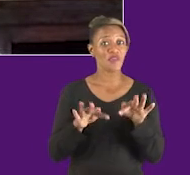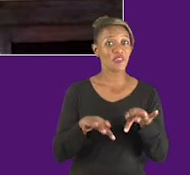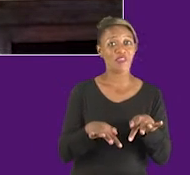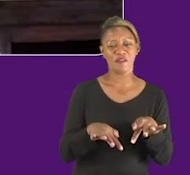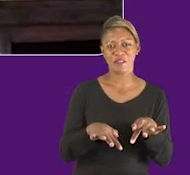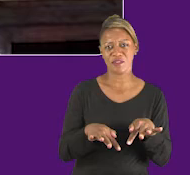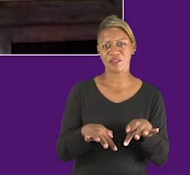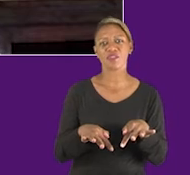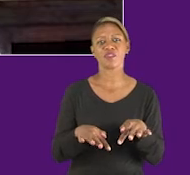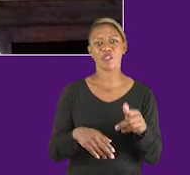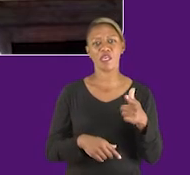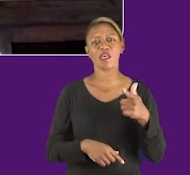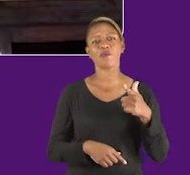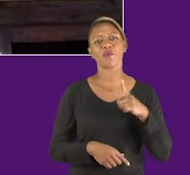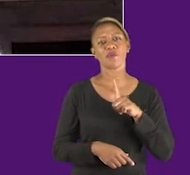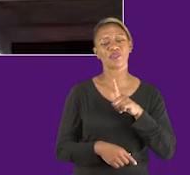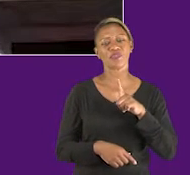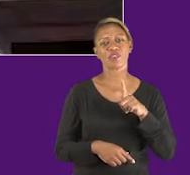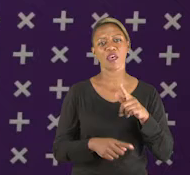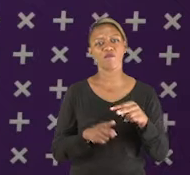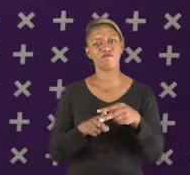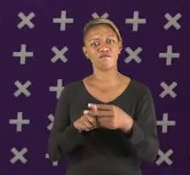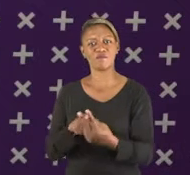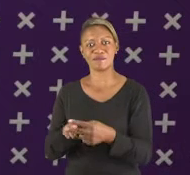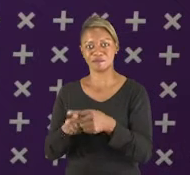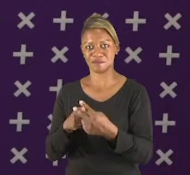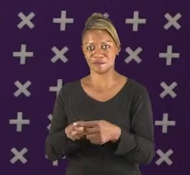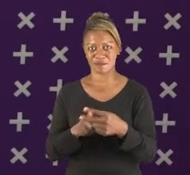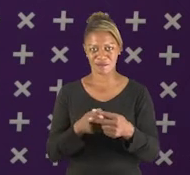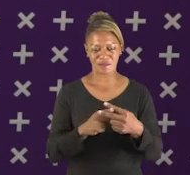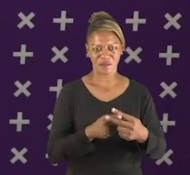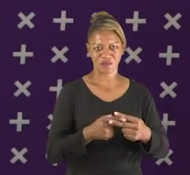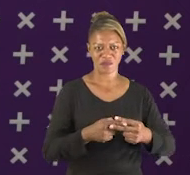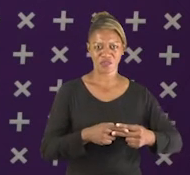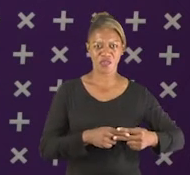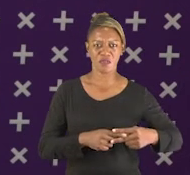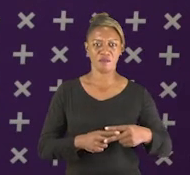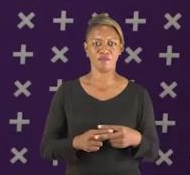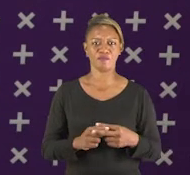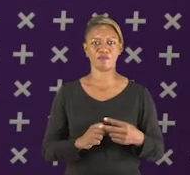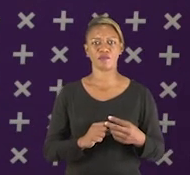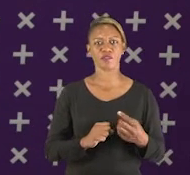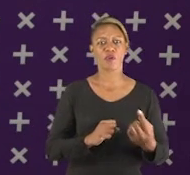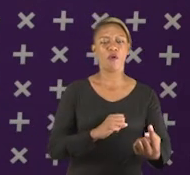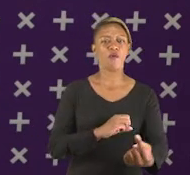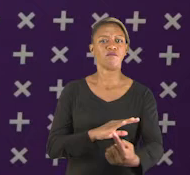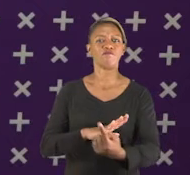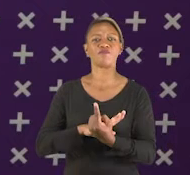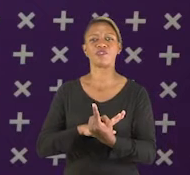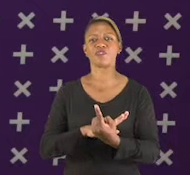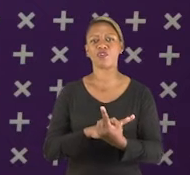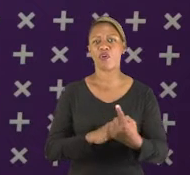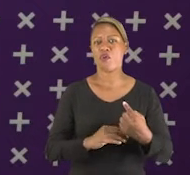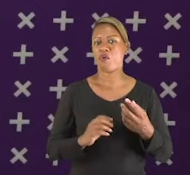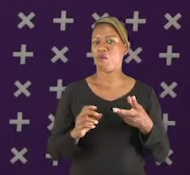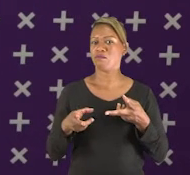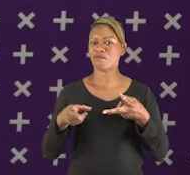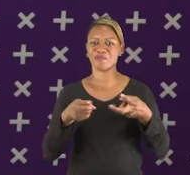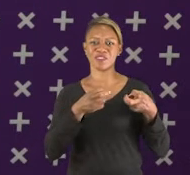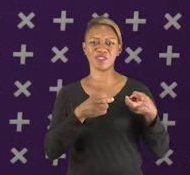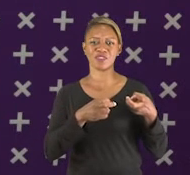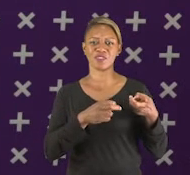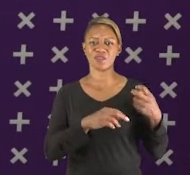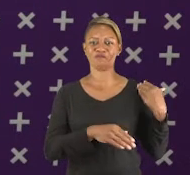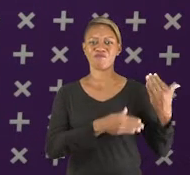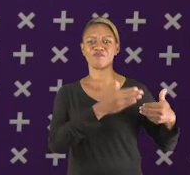habilita e concebe soluções baseadas em design para os nossos clientes o que a gente nota ao longo